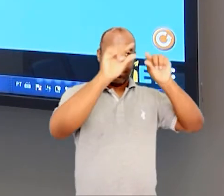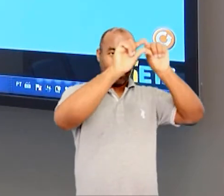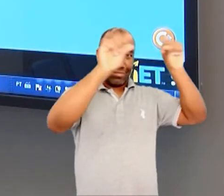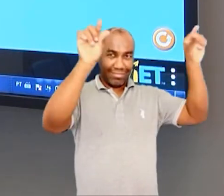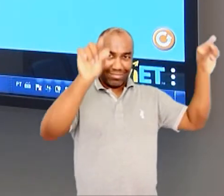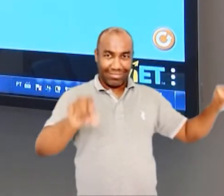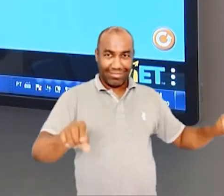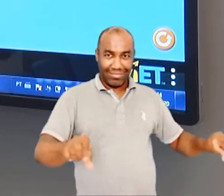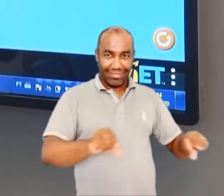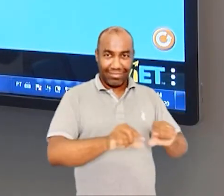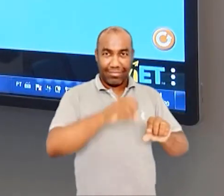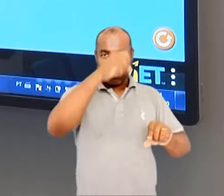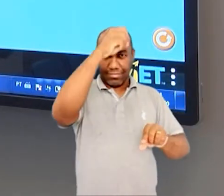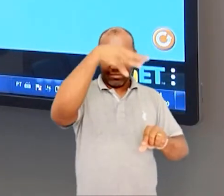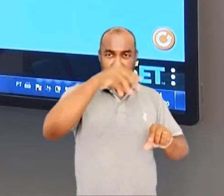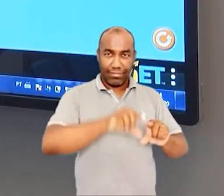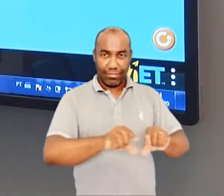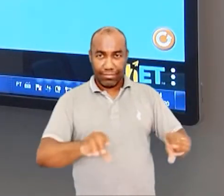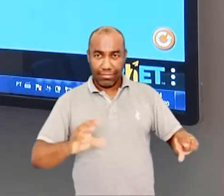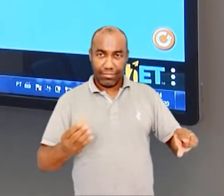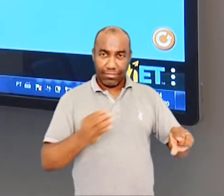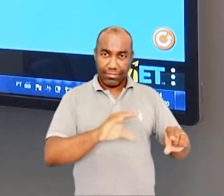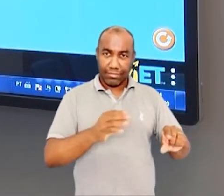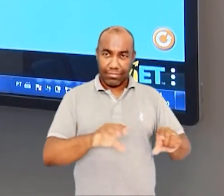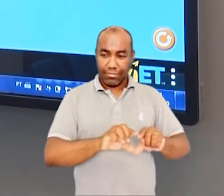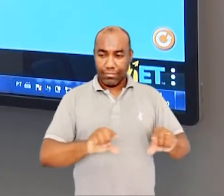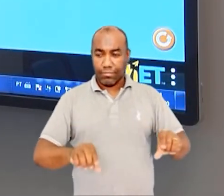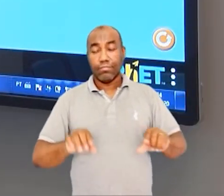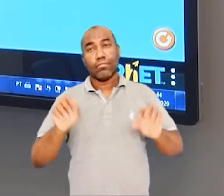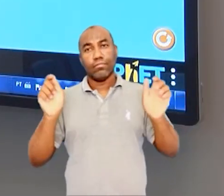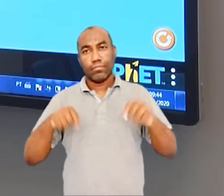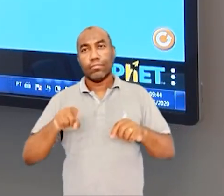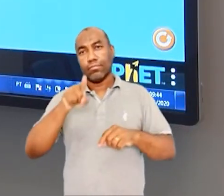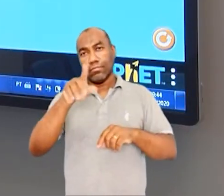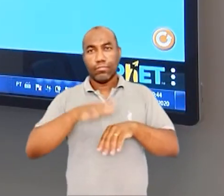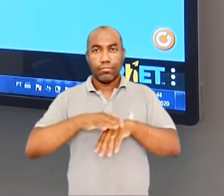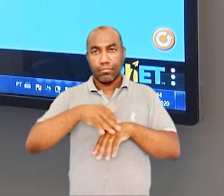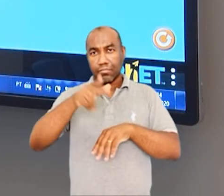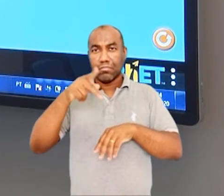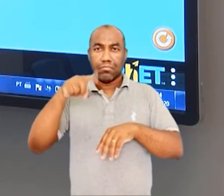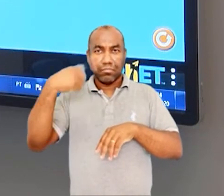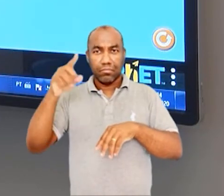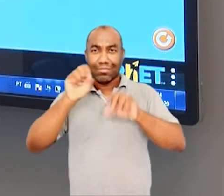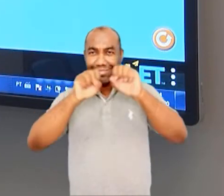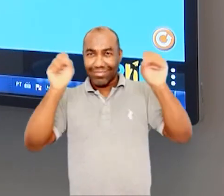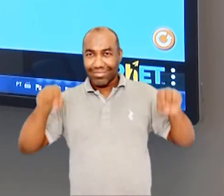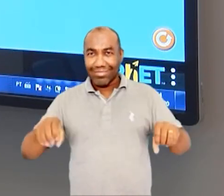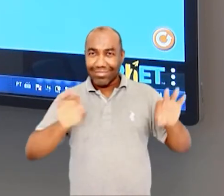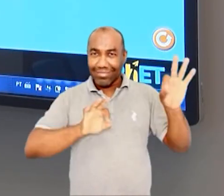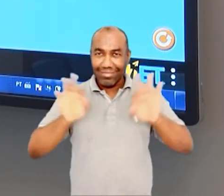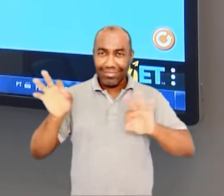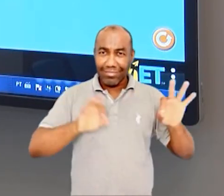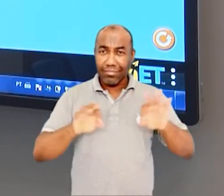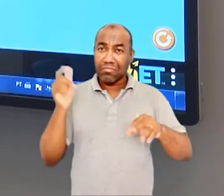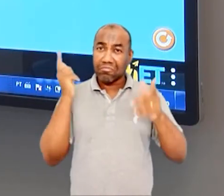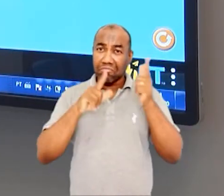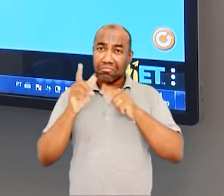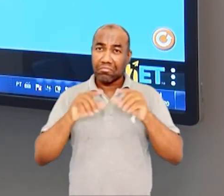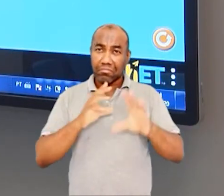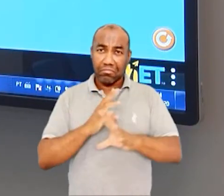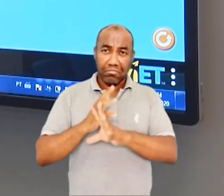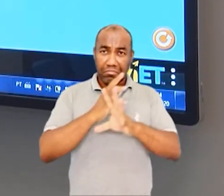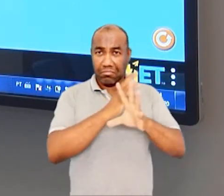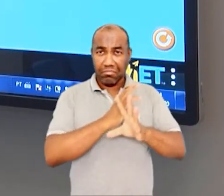terceiro resistor aqui, basta você somar os valores para encontrar a resistência equivalente. Ela sozinha consegue fazer o que